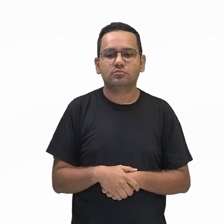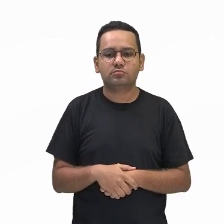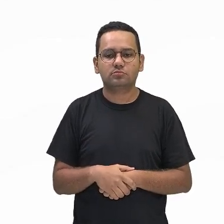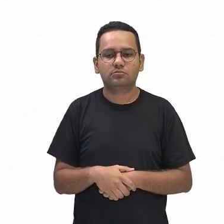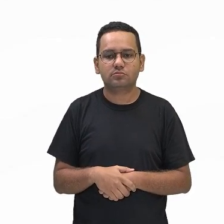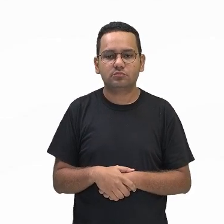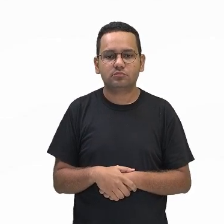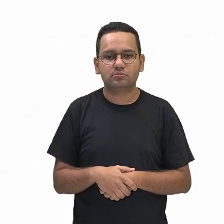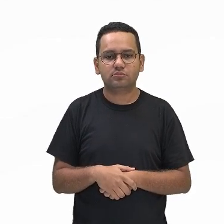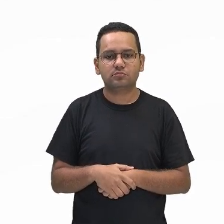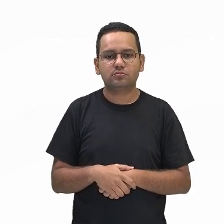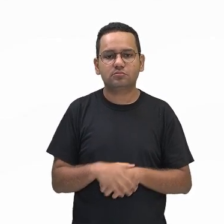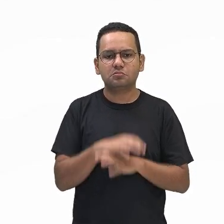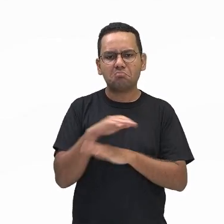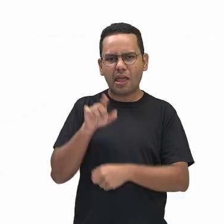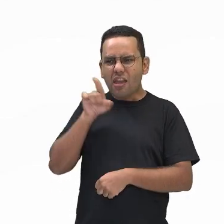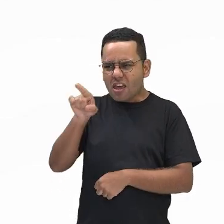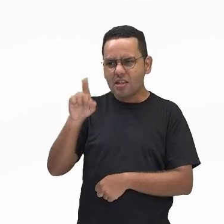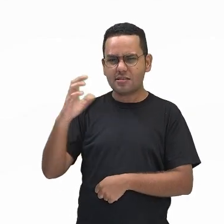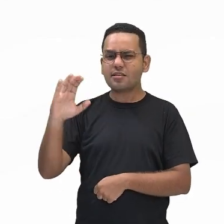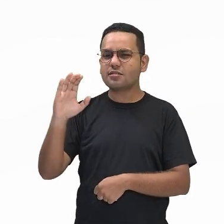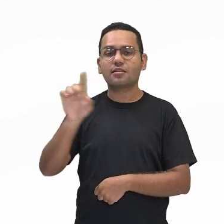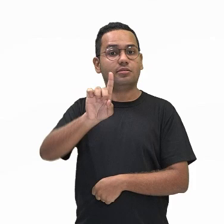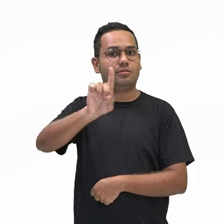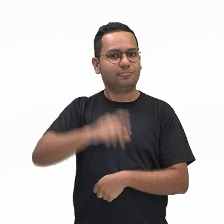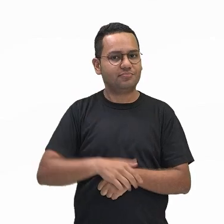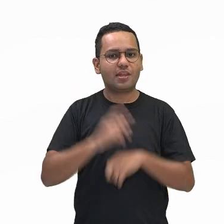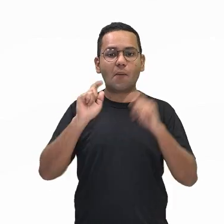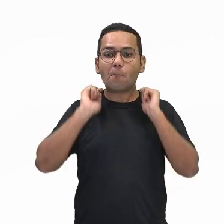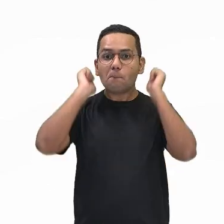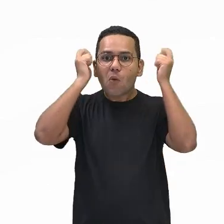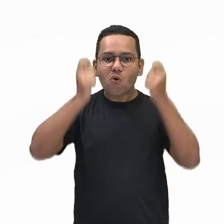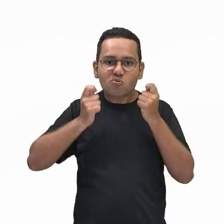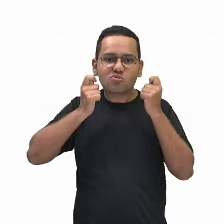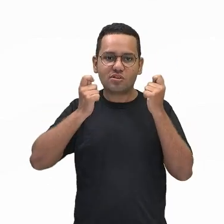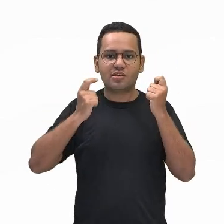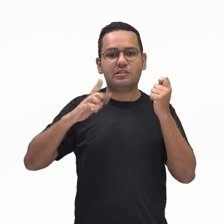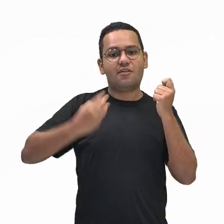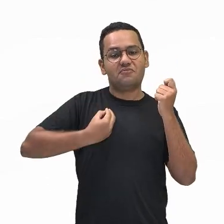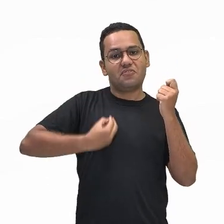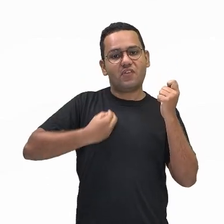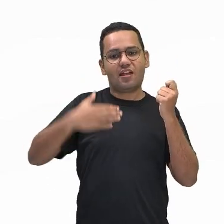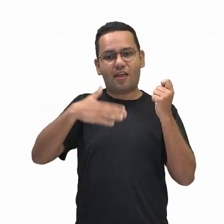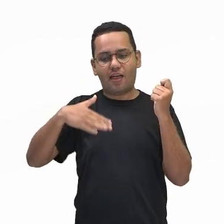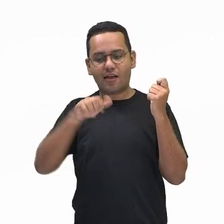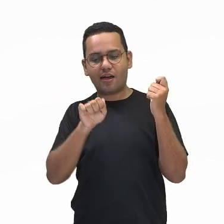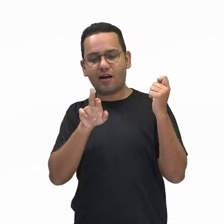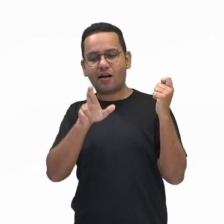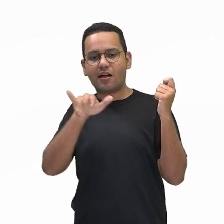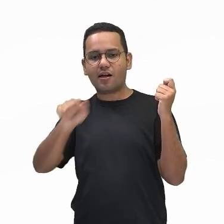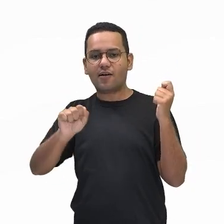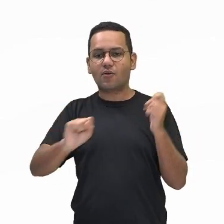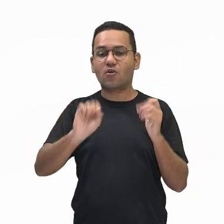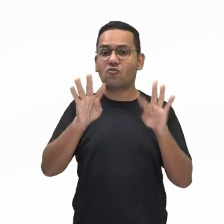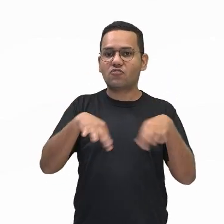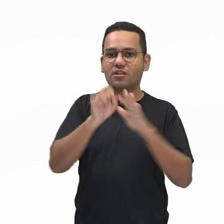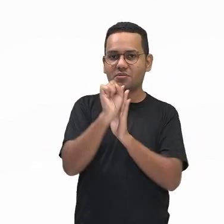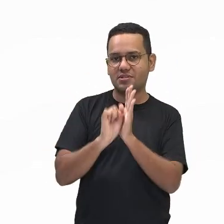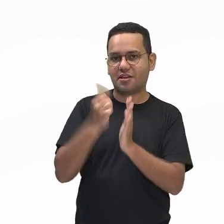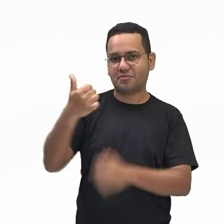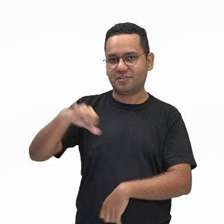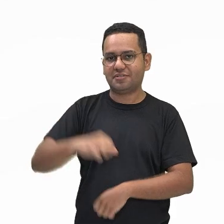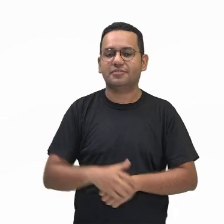era exatamente um cientista, ele era um monge que vivia no mosteiro na Áustria no final do século XIX.